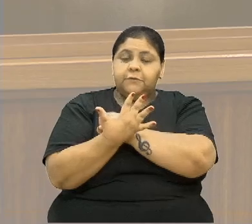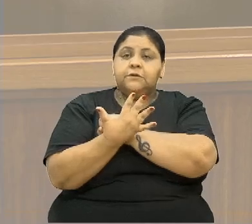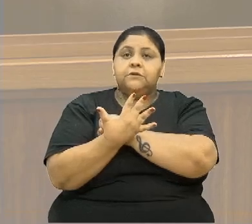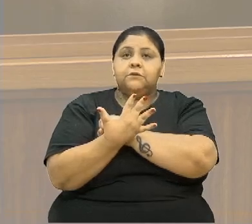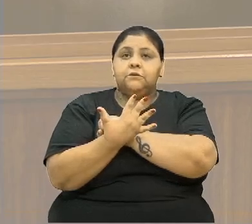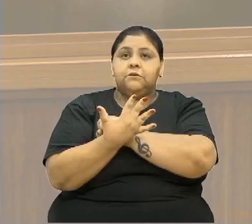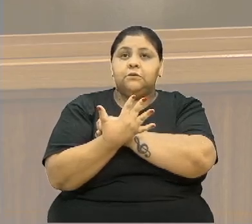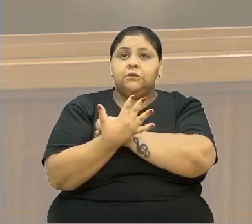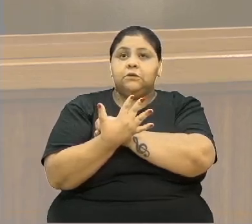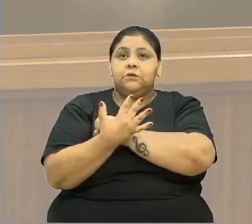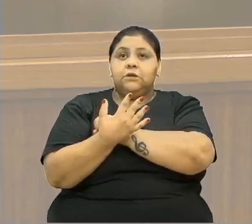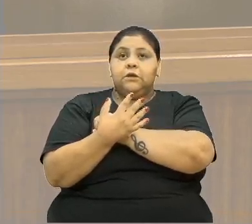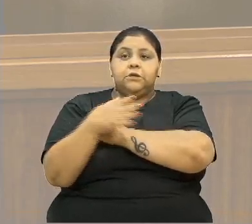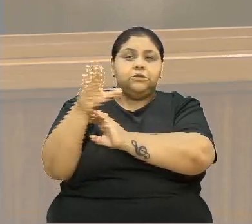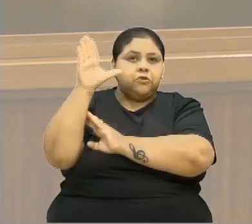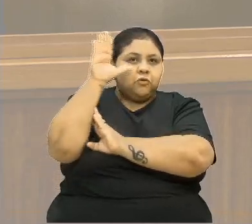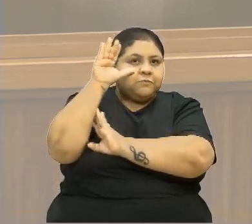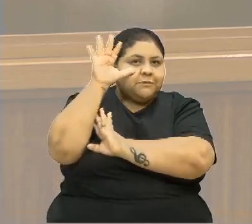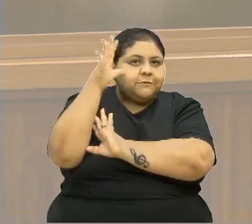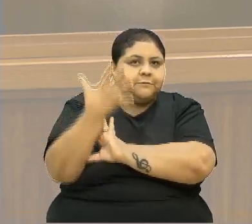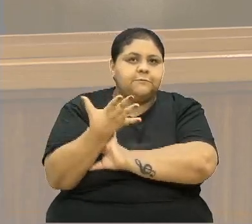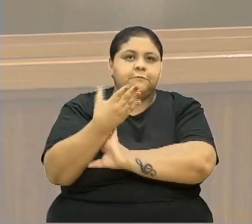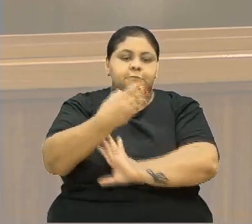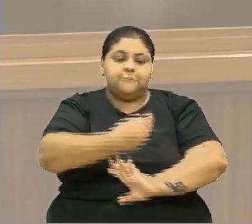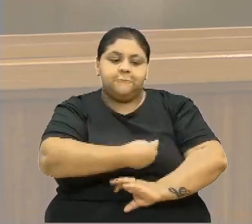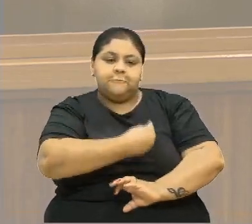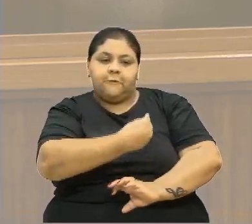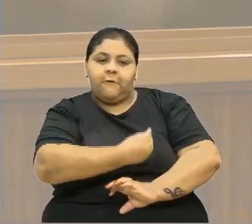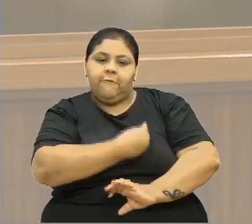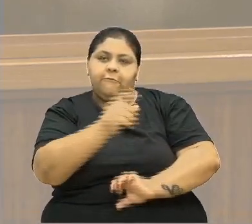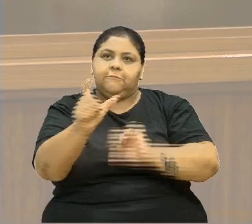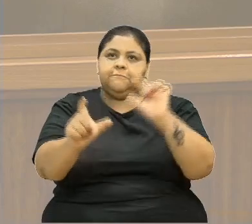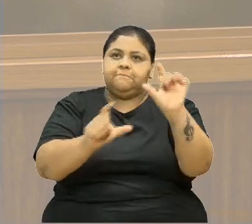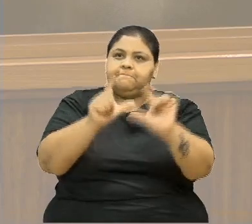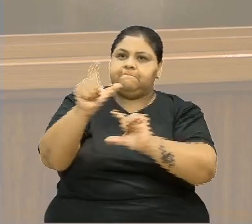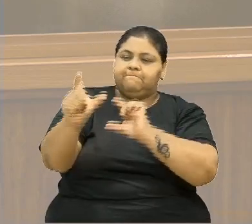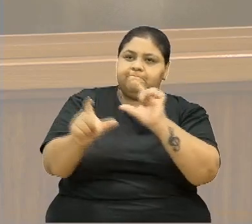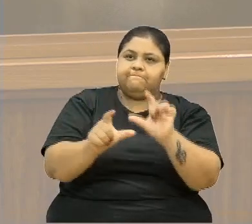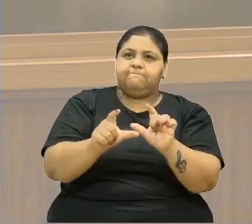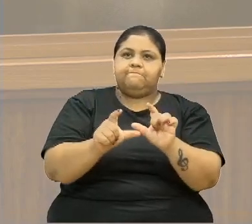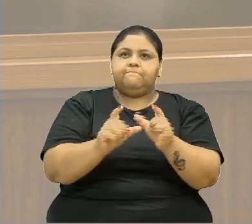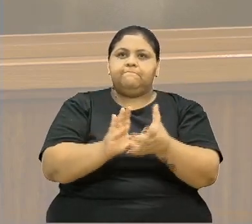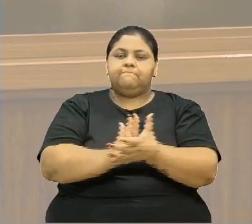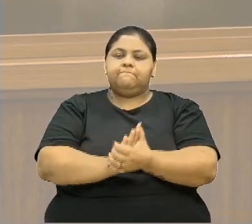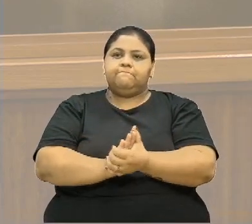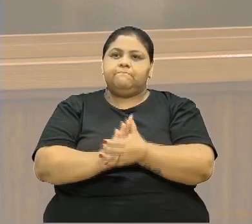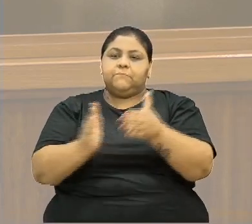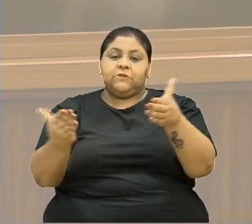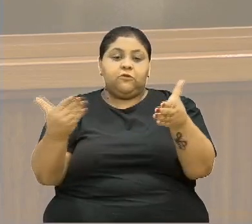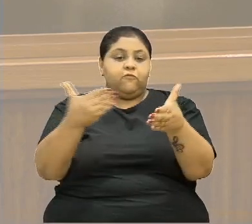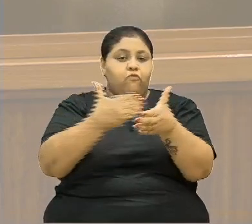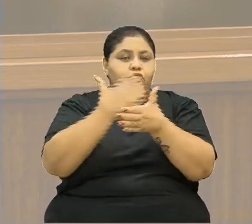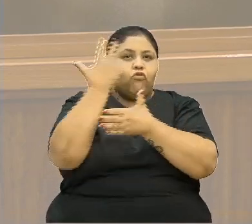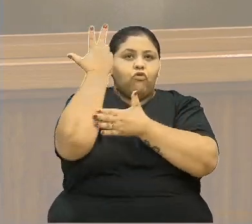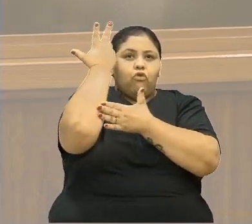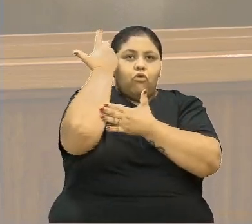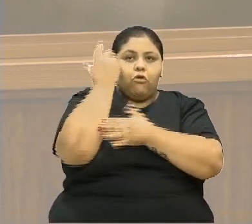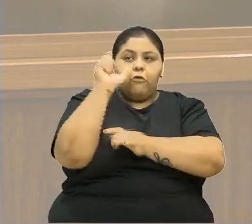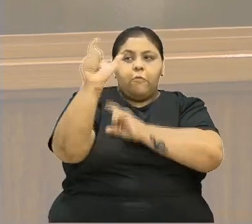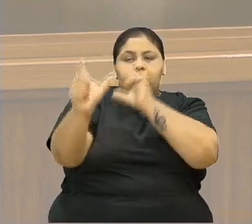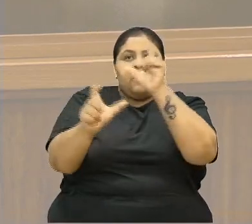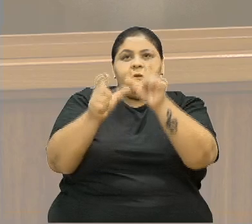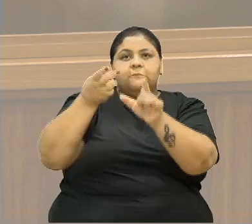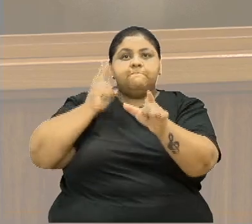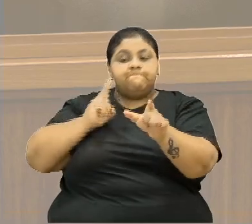gente vê que os serviços, a vida das pessoas, ela já voltou ao normal. As pessoas, elas